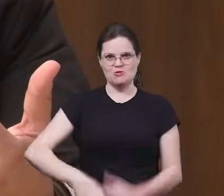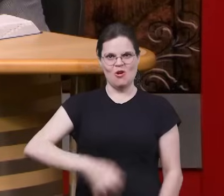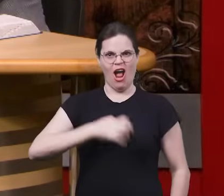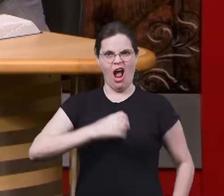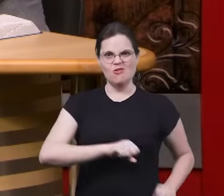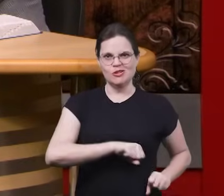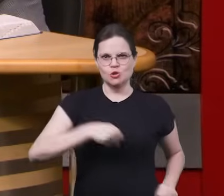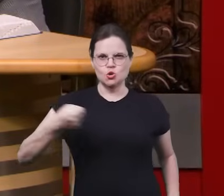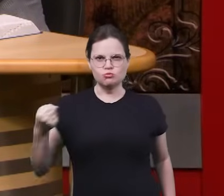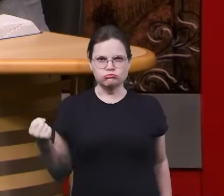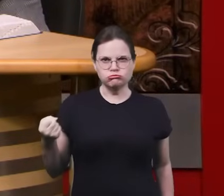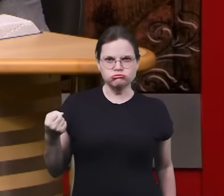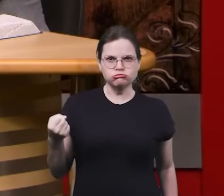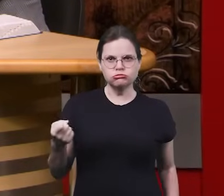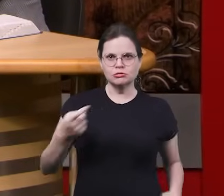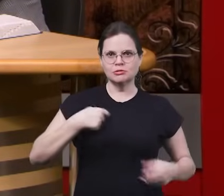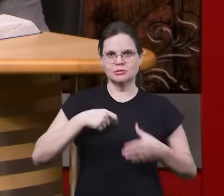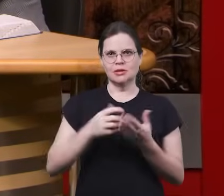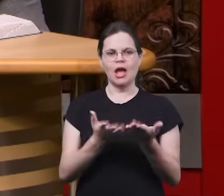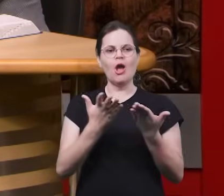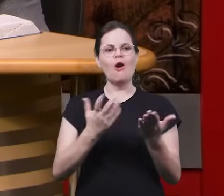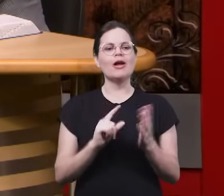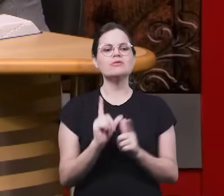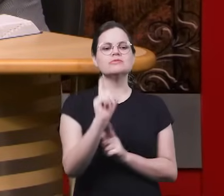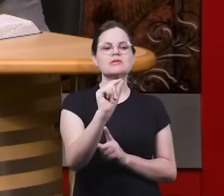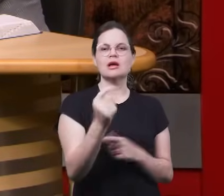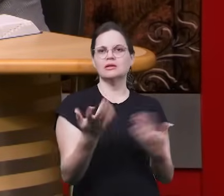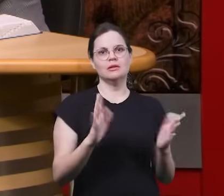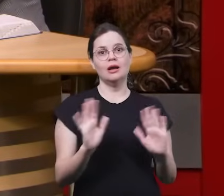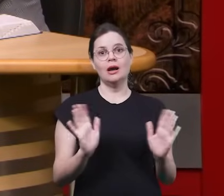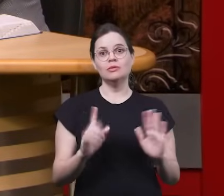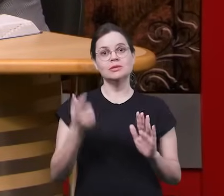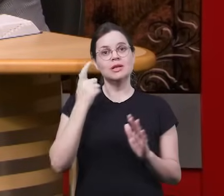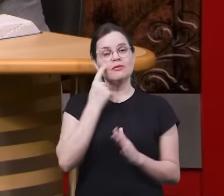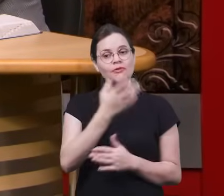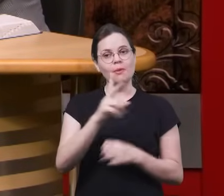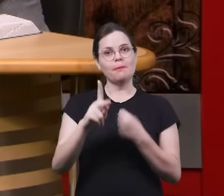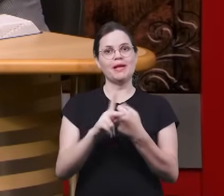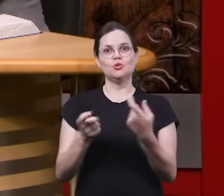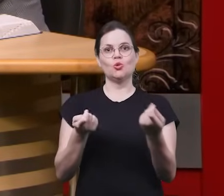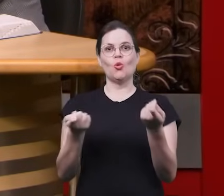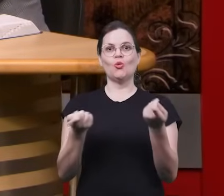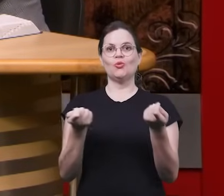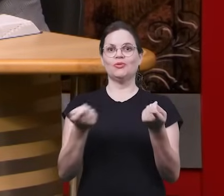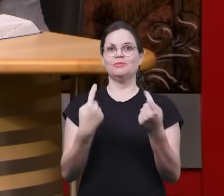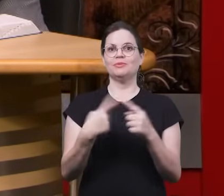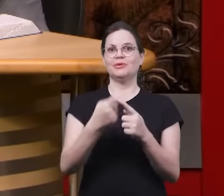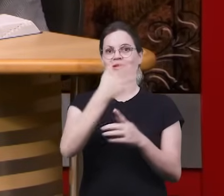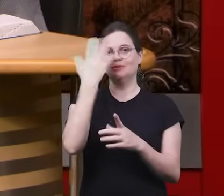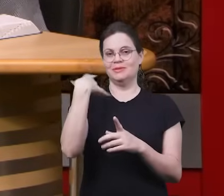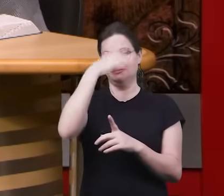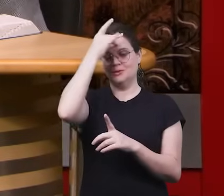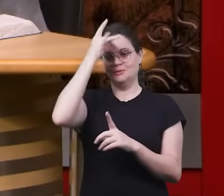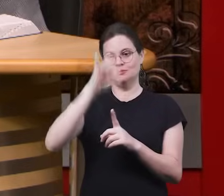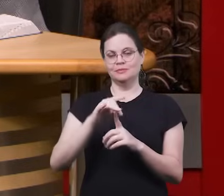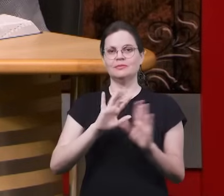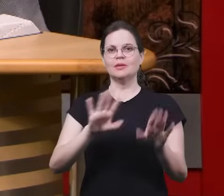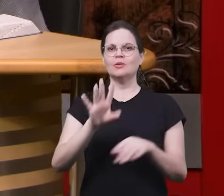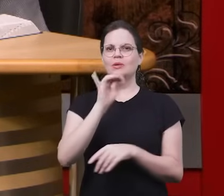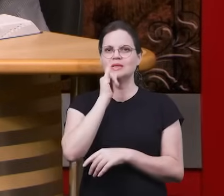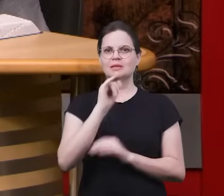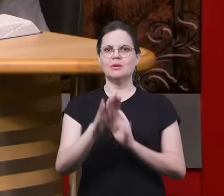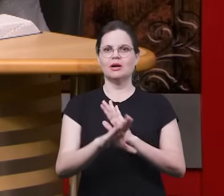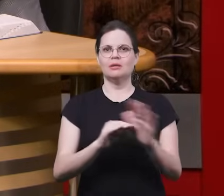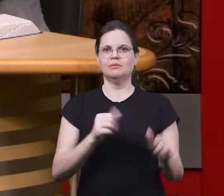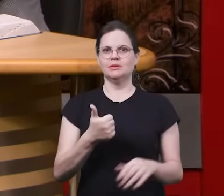afoito, você não vê mais aquele Pedro inconstante, você não vê, sabe por quê? Porque agora ele foi cingido. O grande